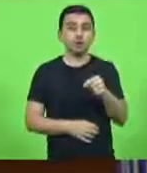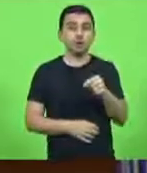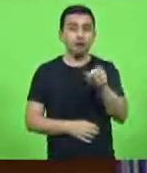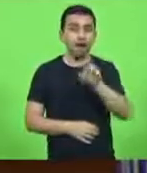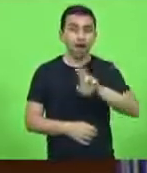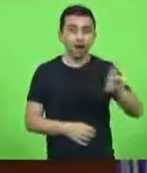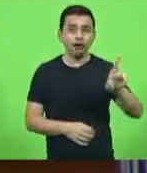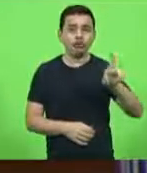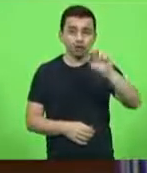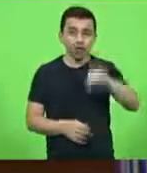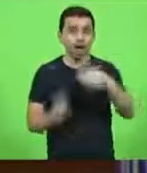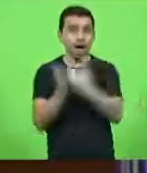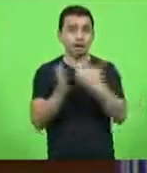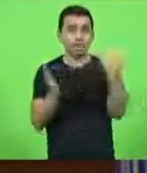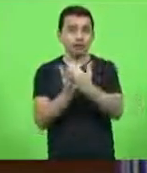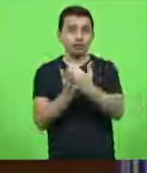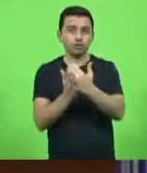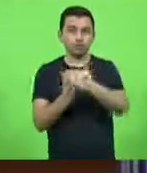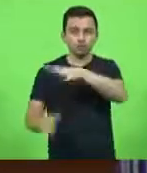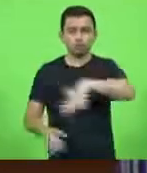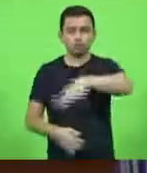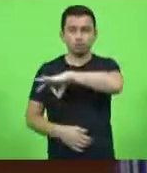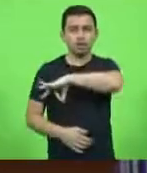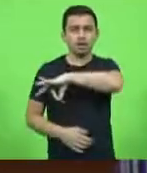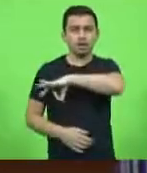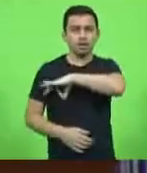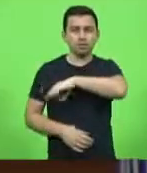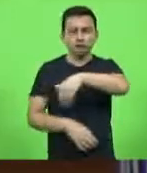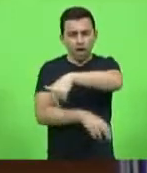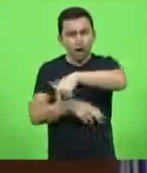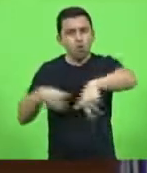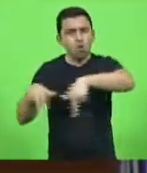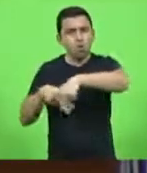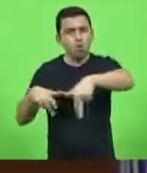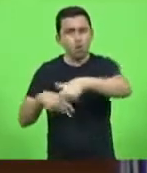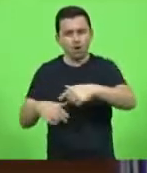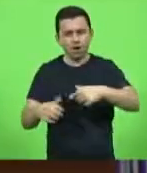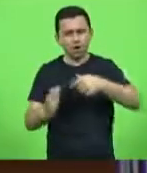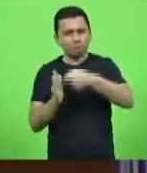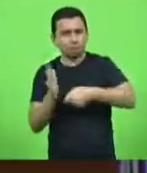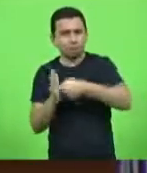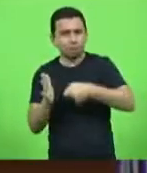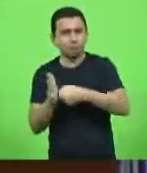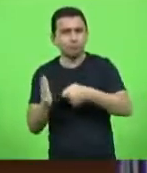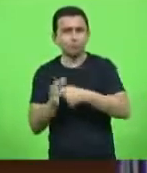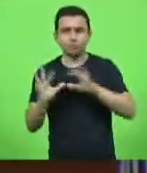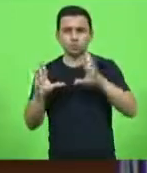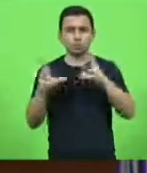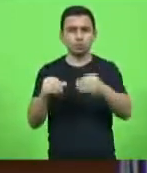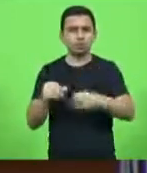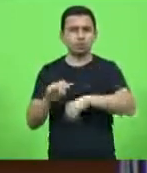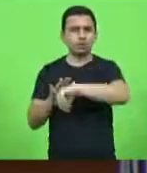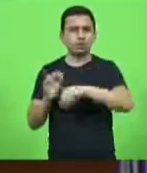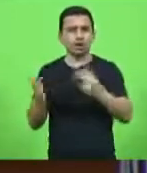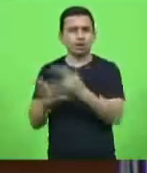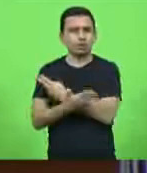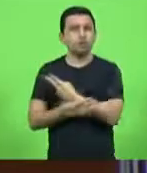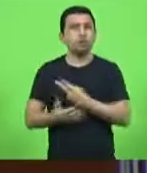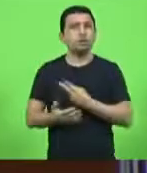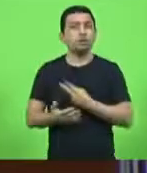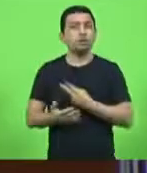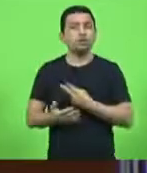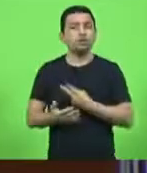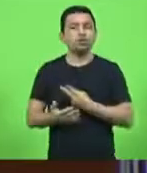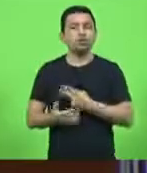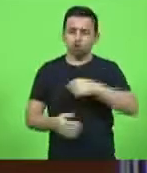mais do que o policial que tá na rua enfrentando o bandido para cá não Governador Não adianta mandar nós não